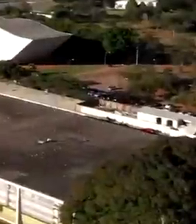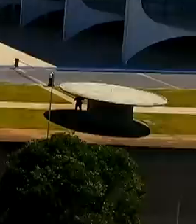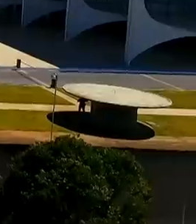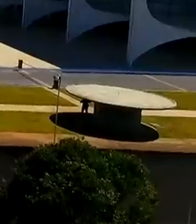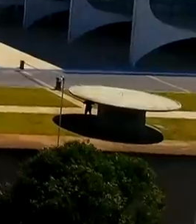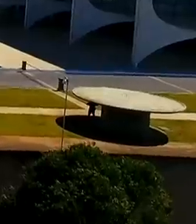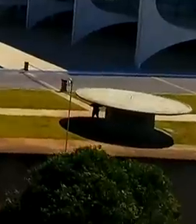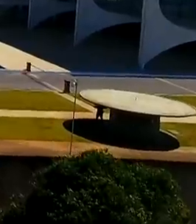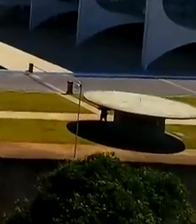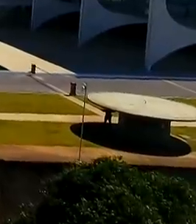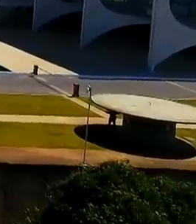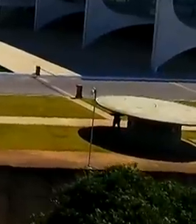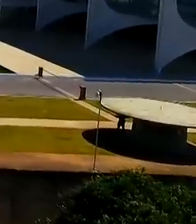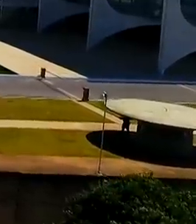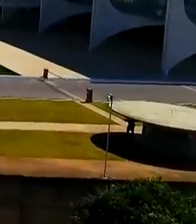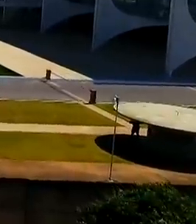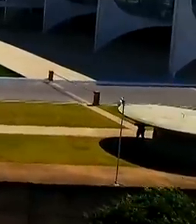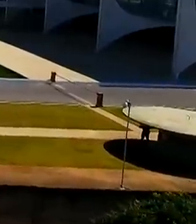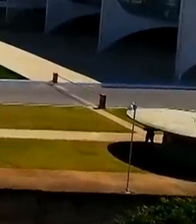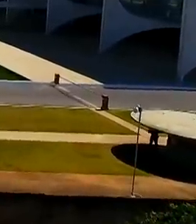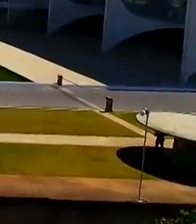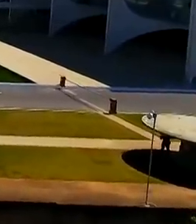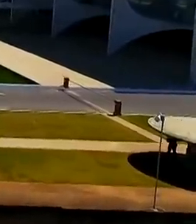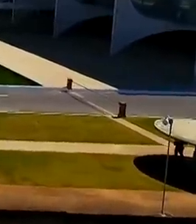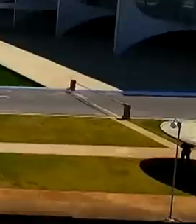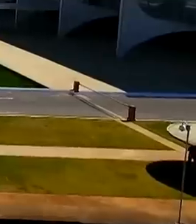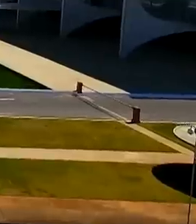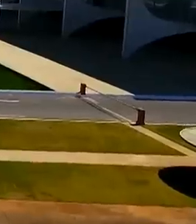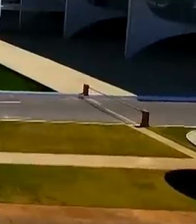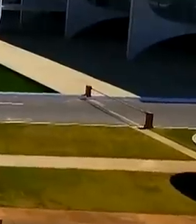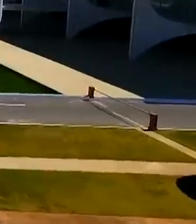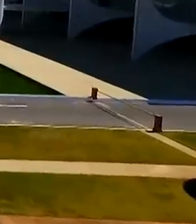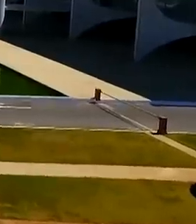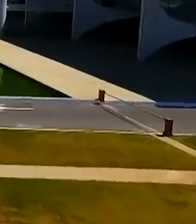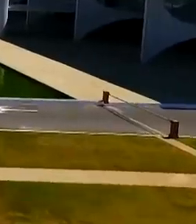E aí E aí